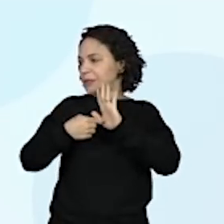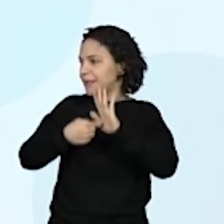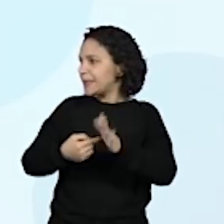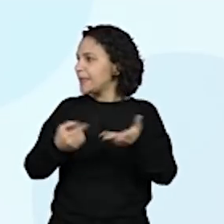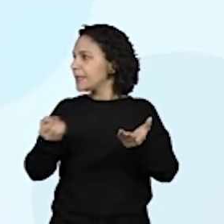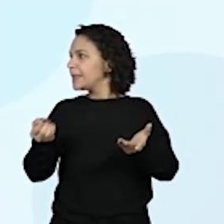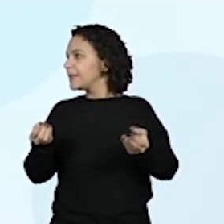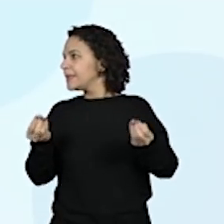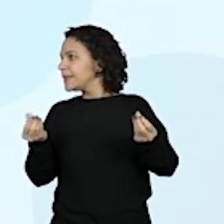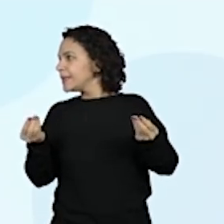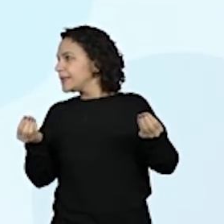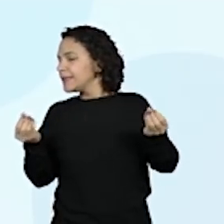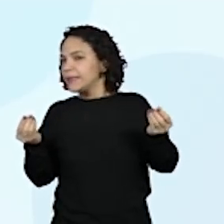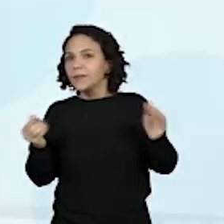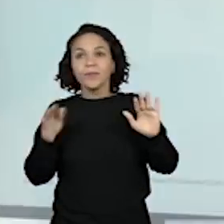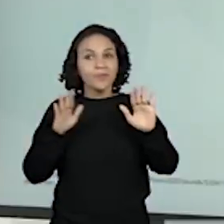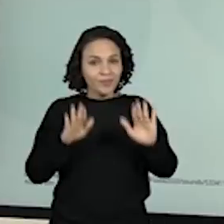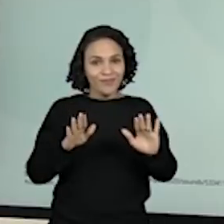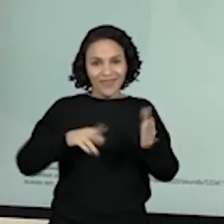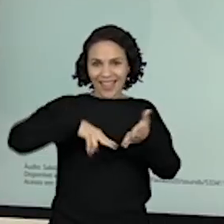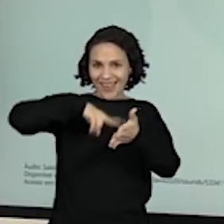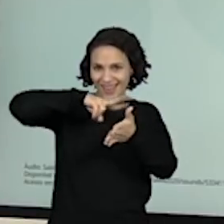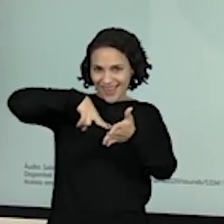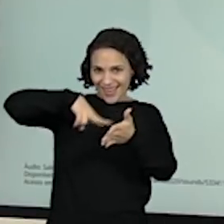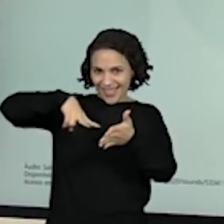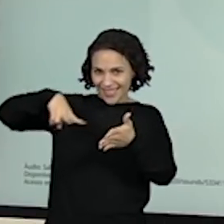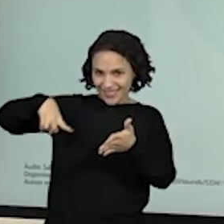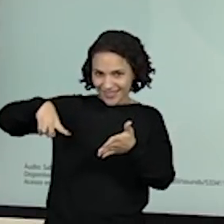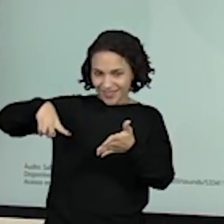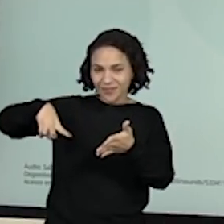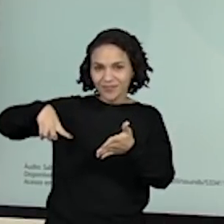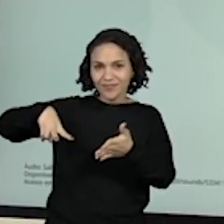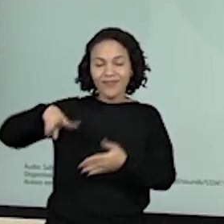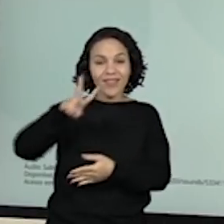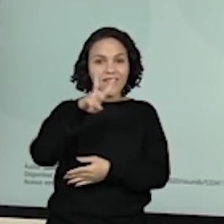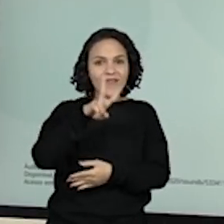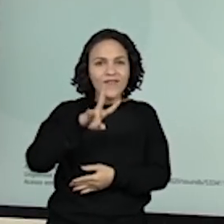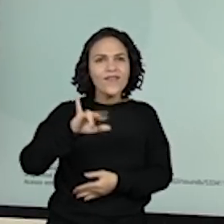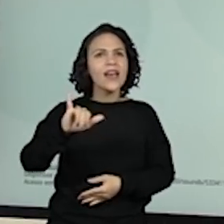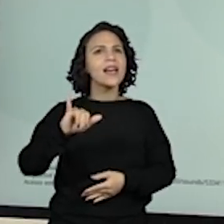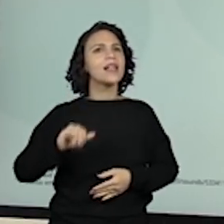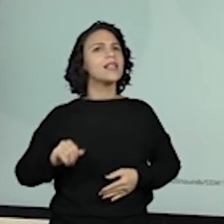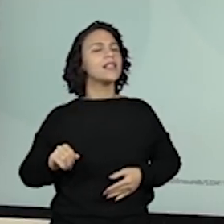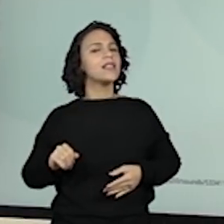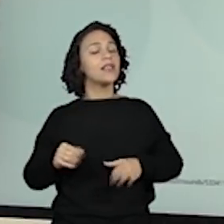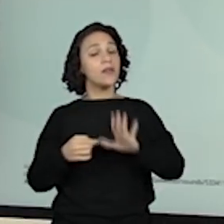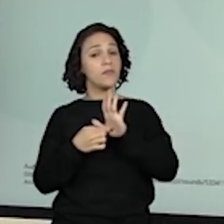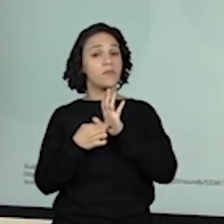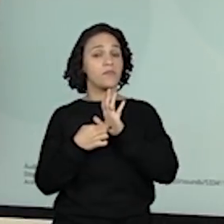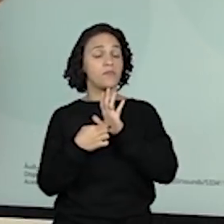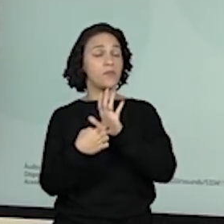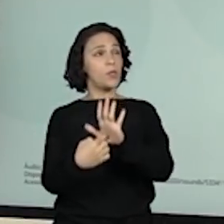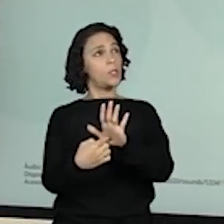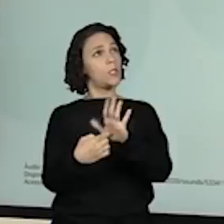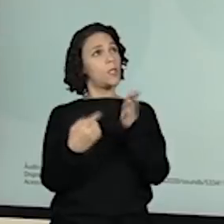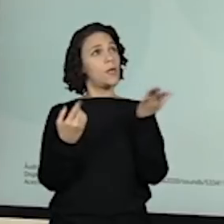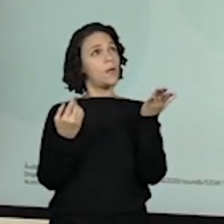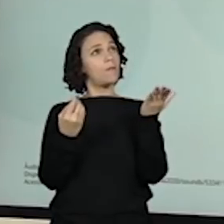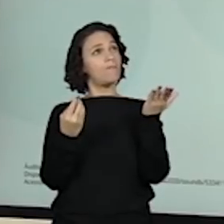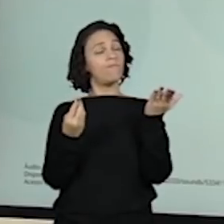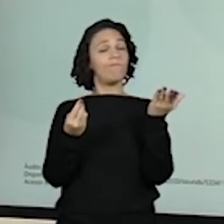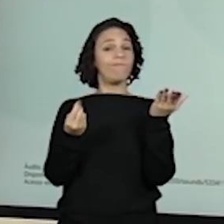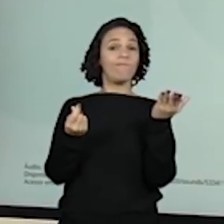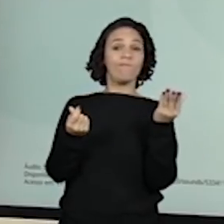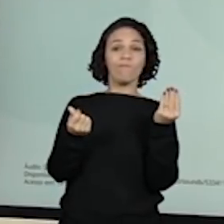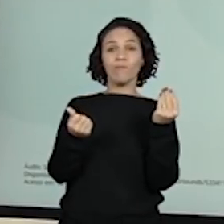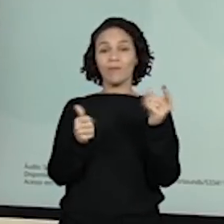Bom, na nossa leitura vai aparecer um ser e